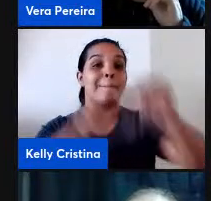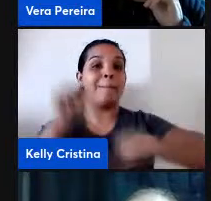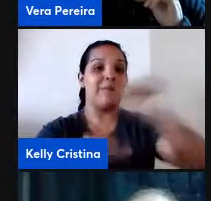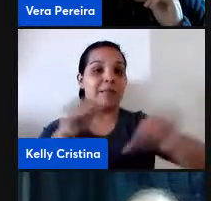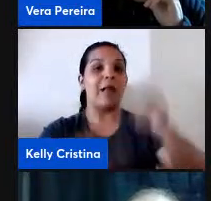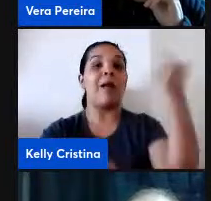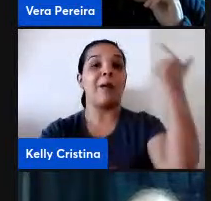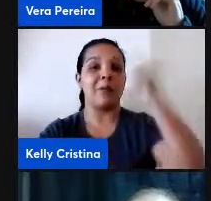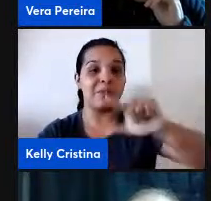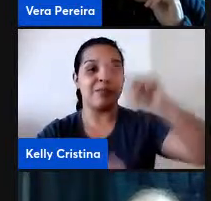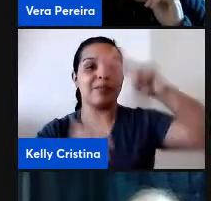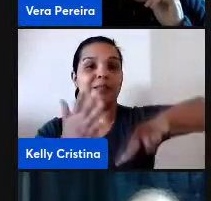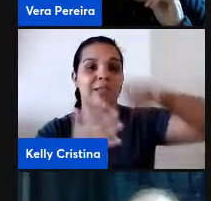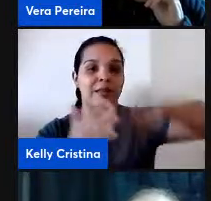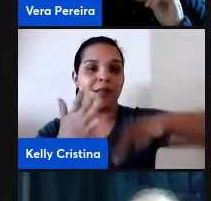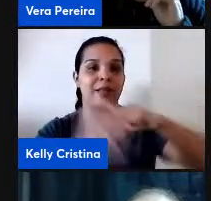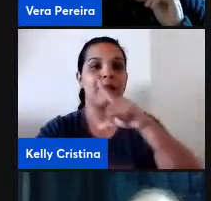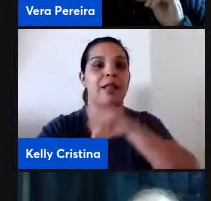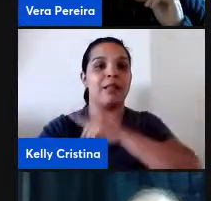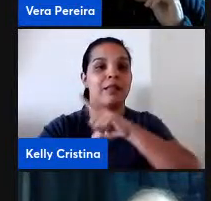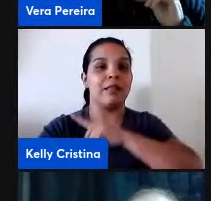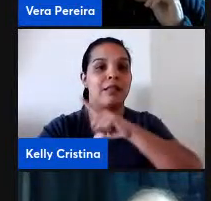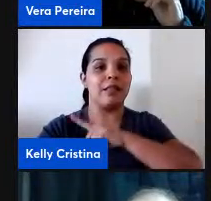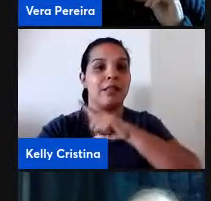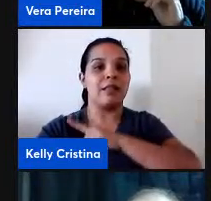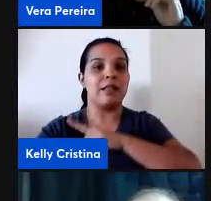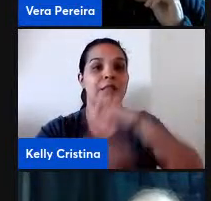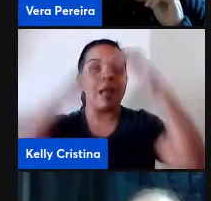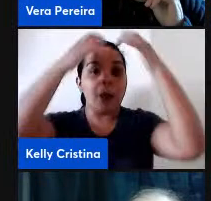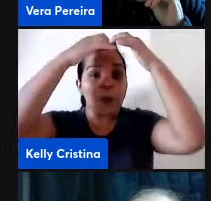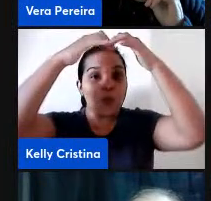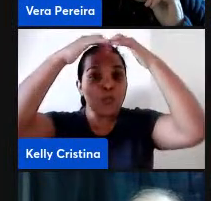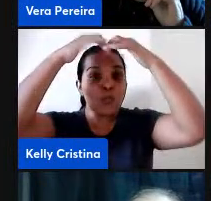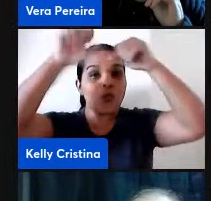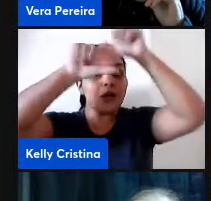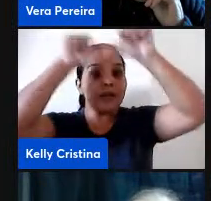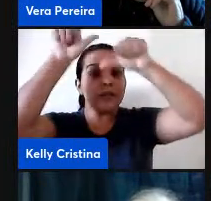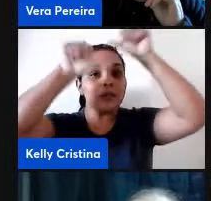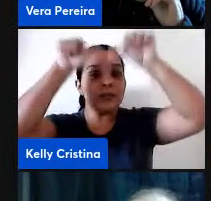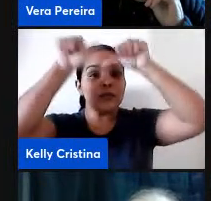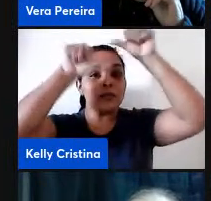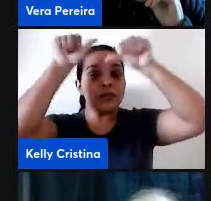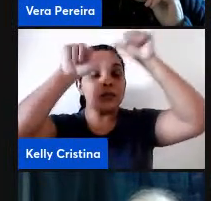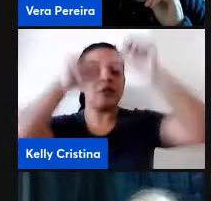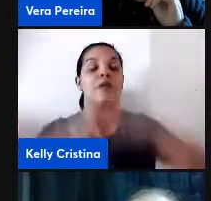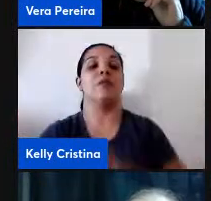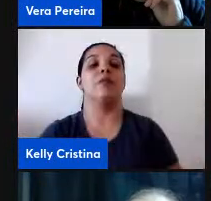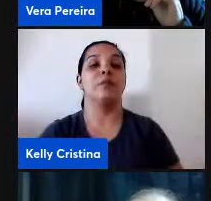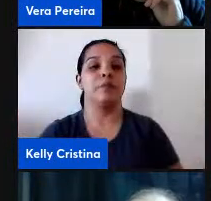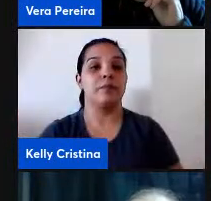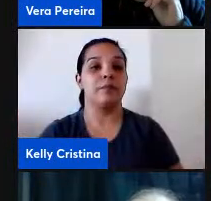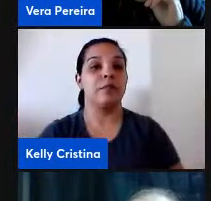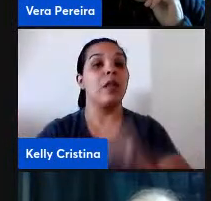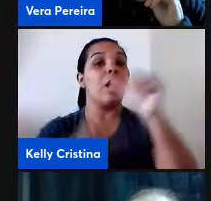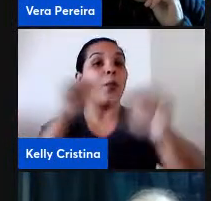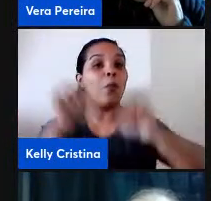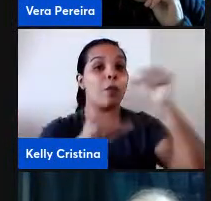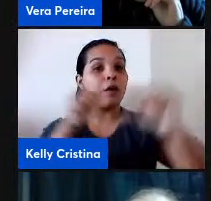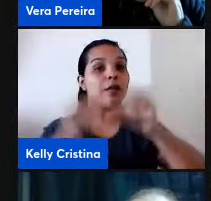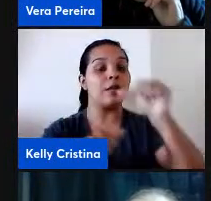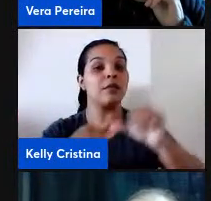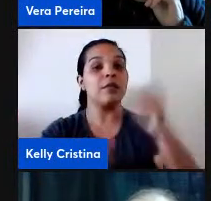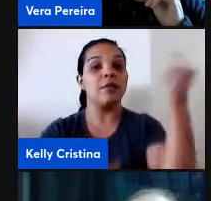uma mudança no nosso funcionamento cerebral. Uma mudança que vai